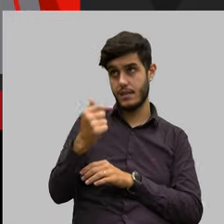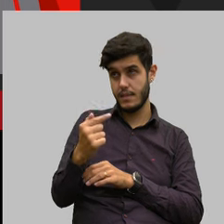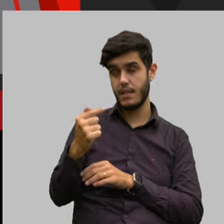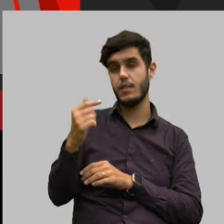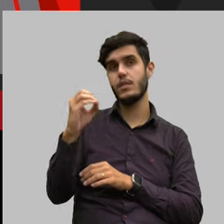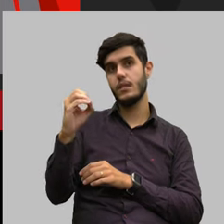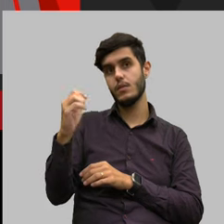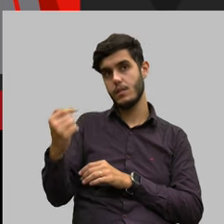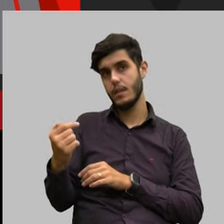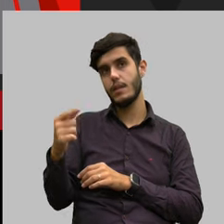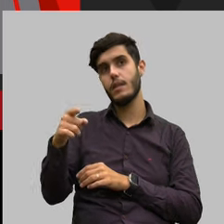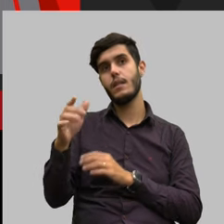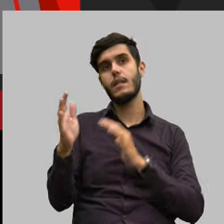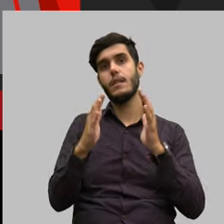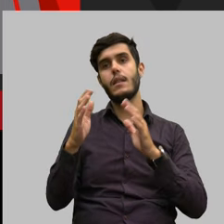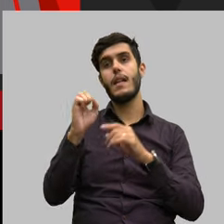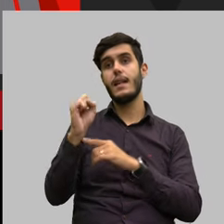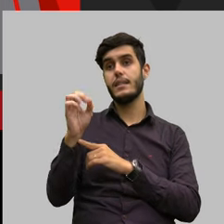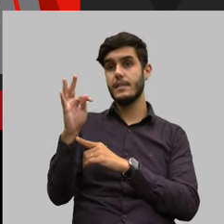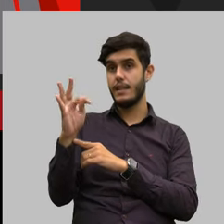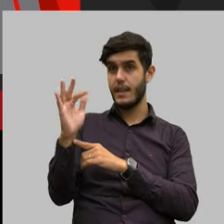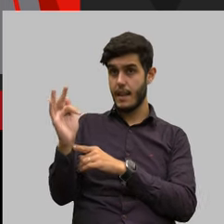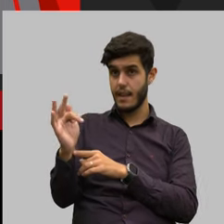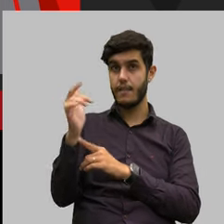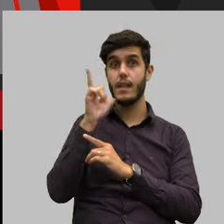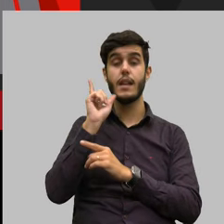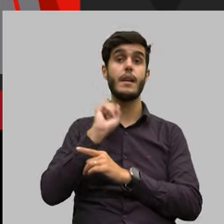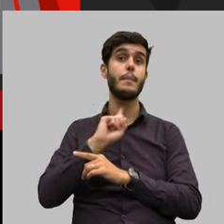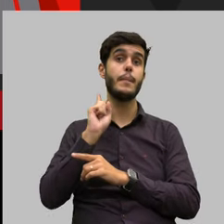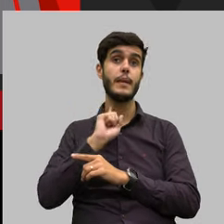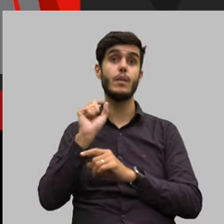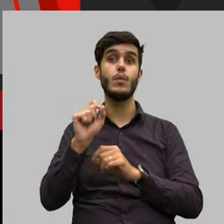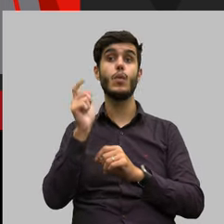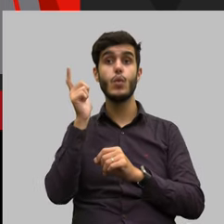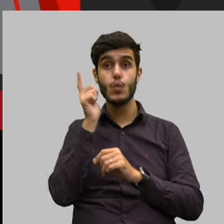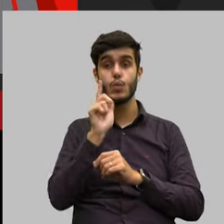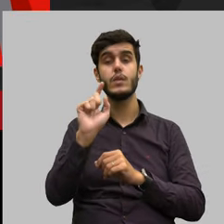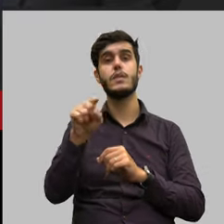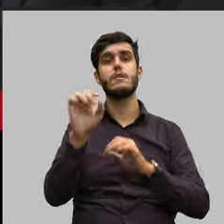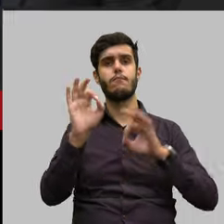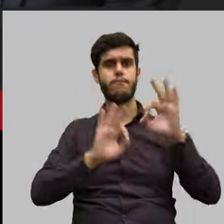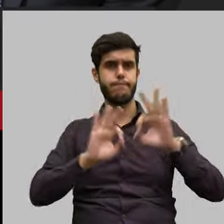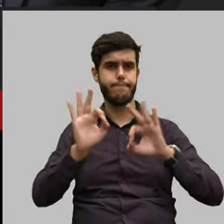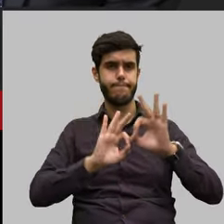data dada pelo STF para que Minas Gerais tenha o seu plano